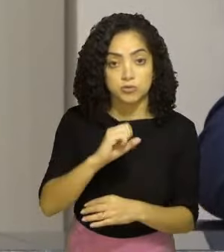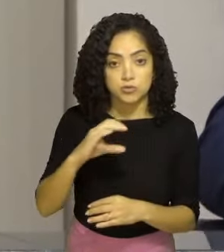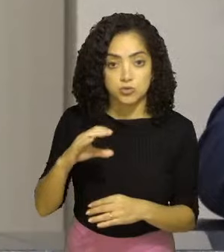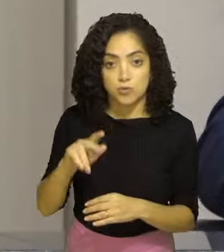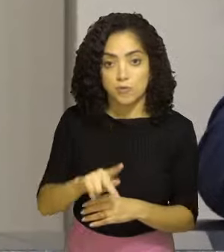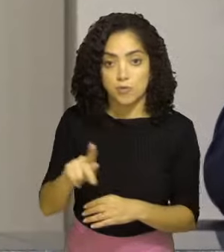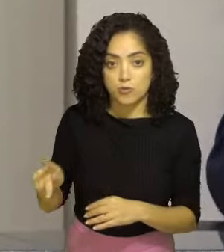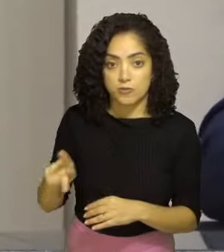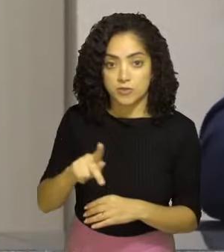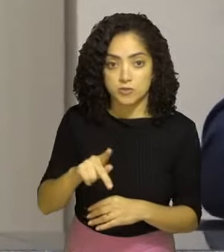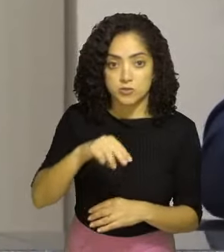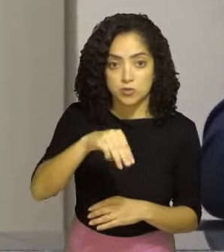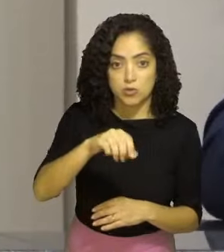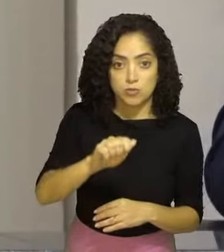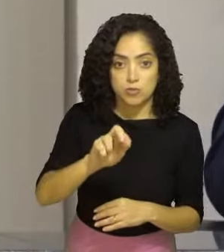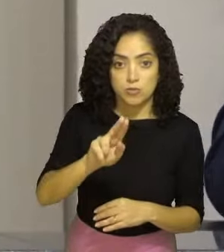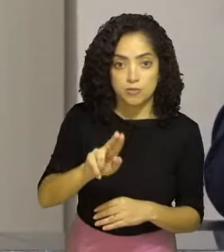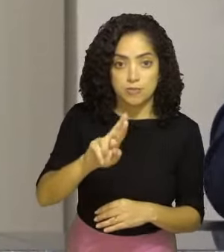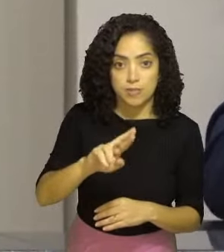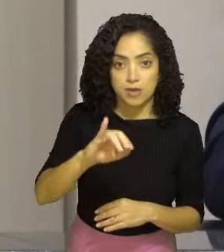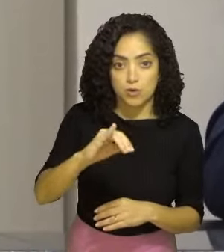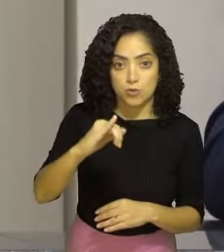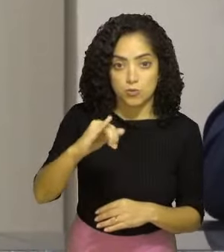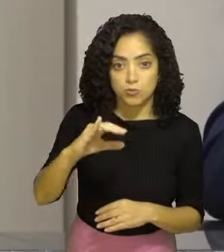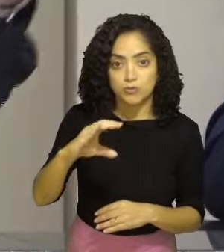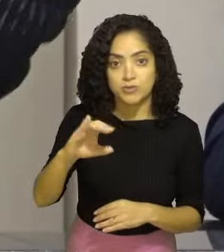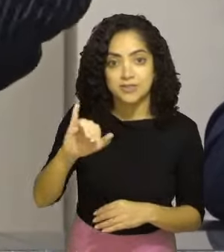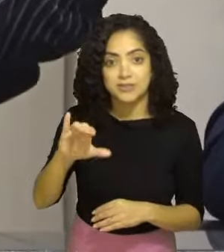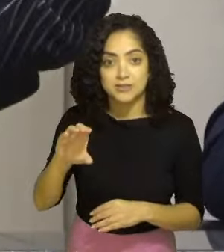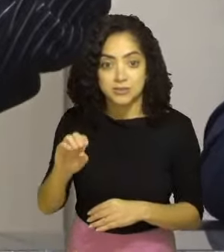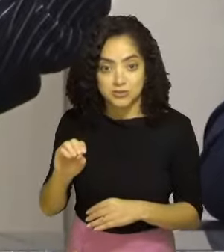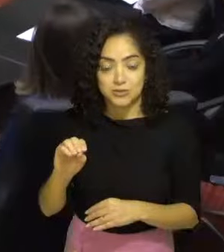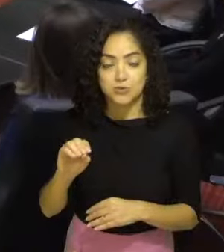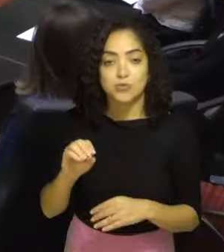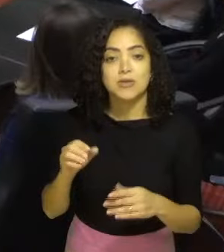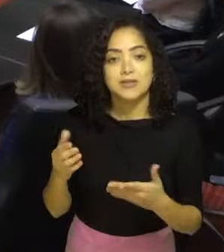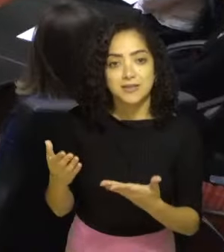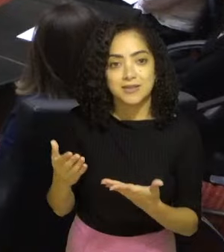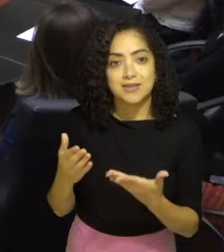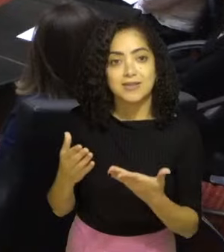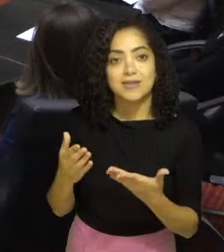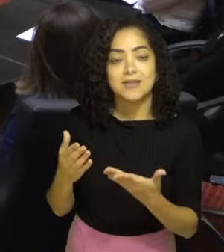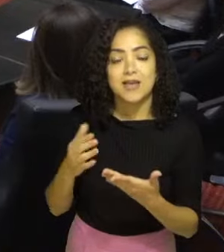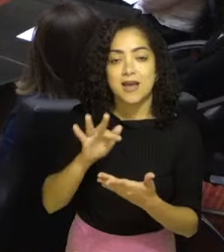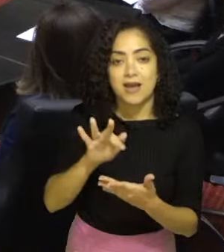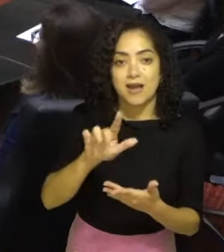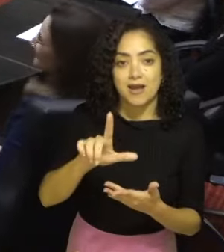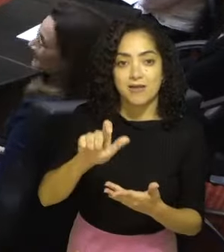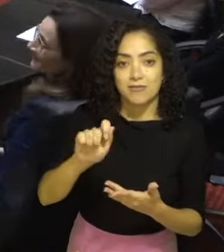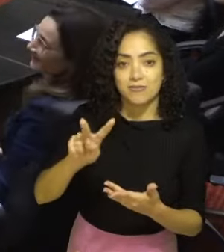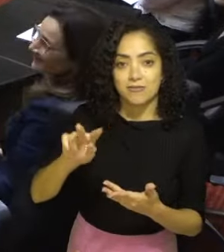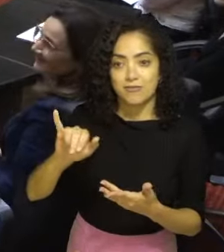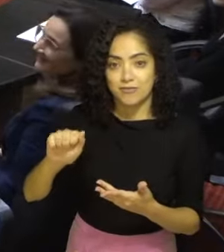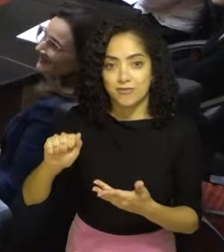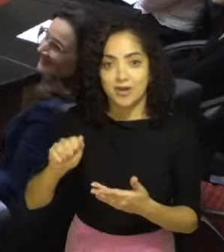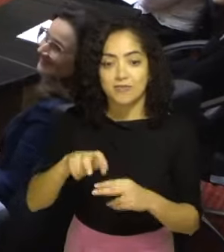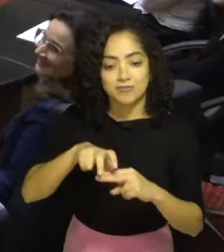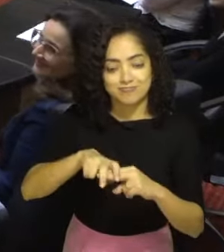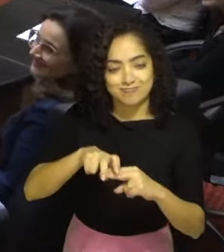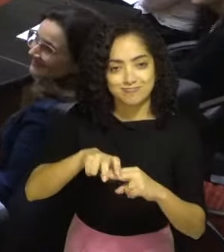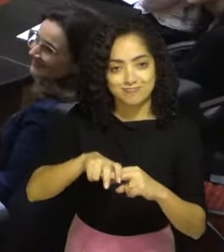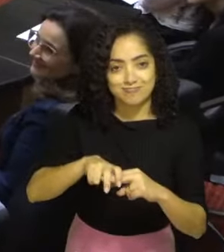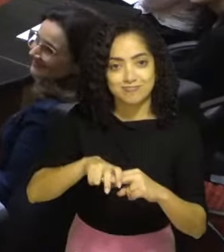professor doutor Maurício Gariba Júnior, que permitiu que a professora Flávia estivesse à mesa. Muito obrigada, reitor, pelo